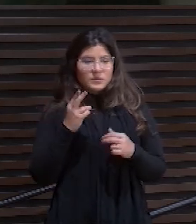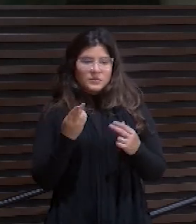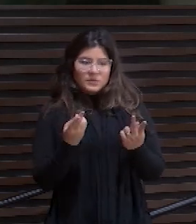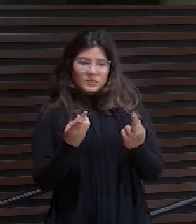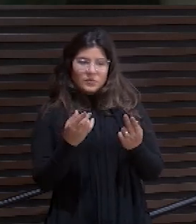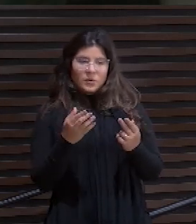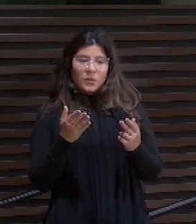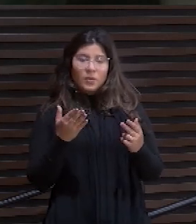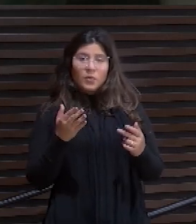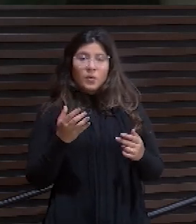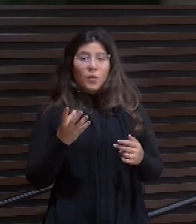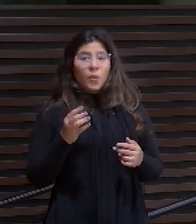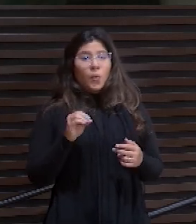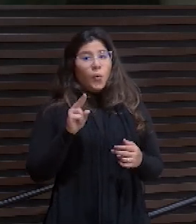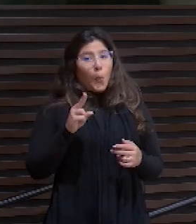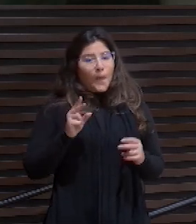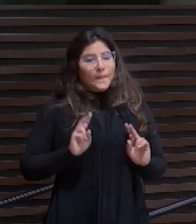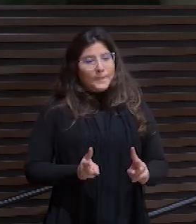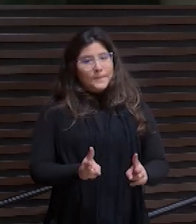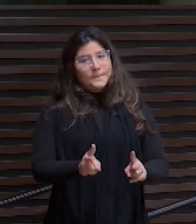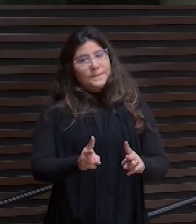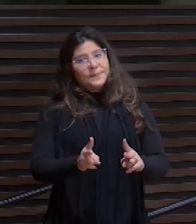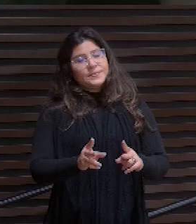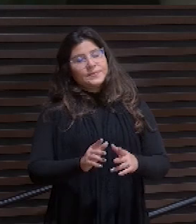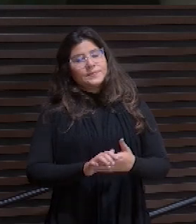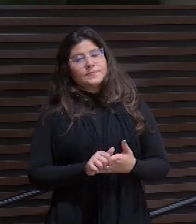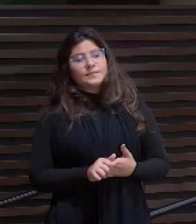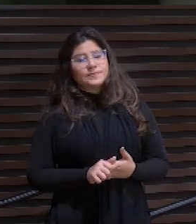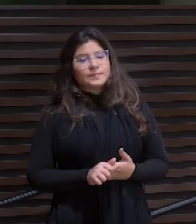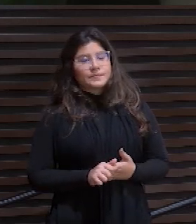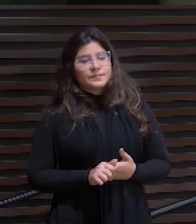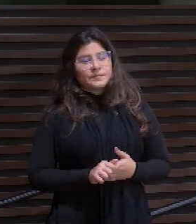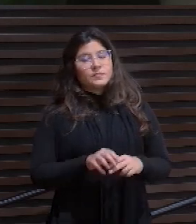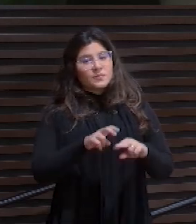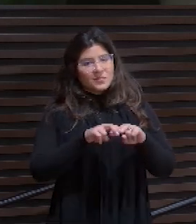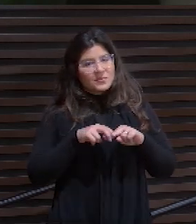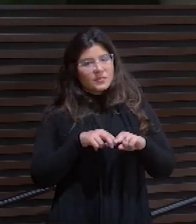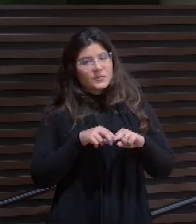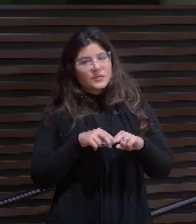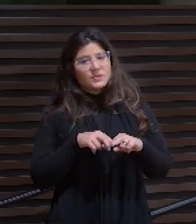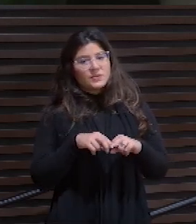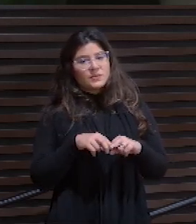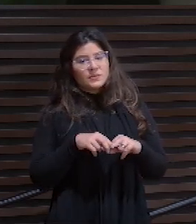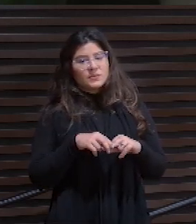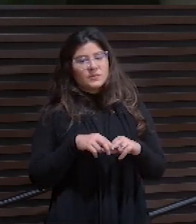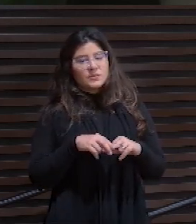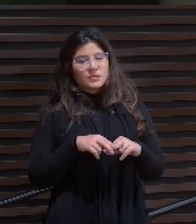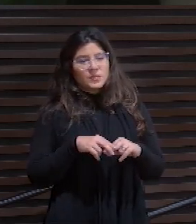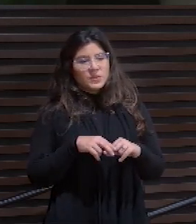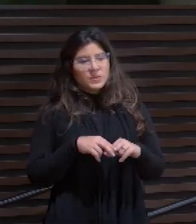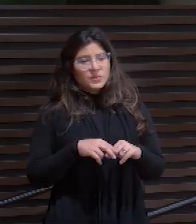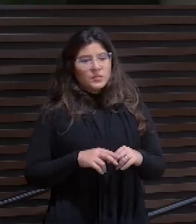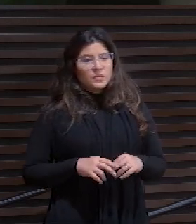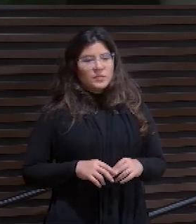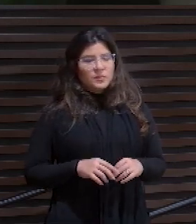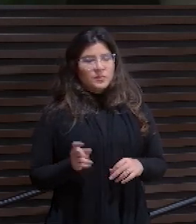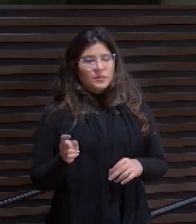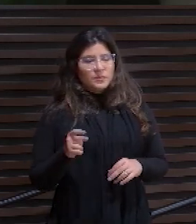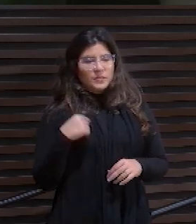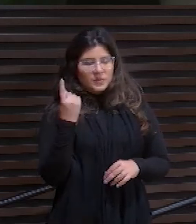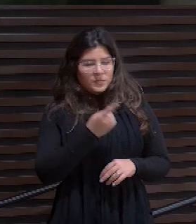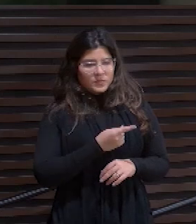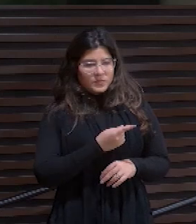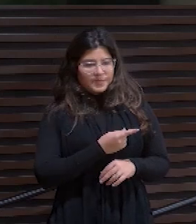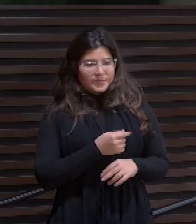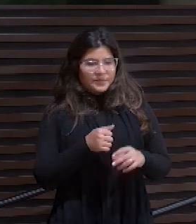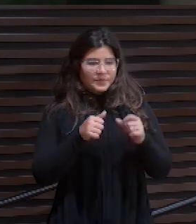Por isso que esse texto tem tudo a ver conosco, com todo ser humano, esse ensinamento de Jesus. E esse rasgo do ser humano,